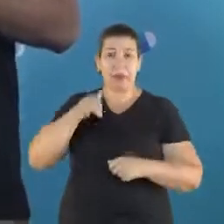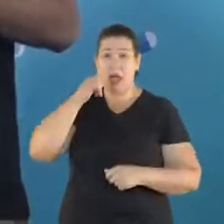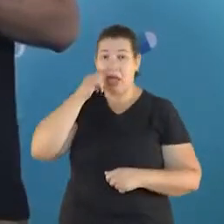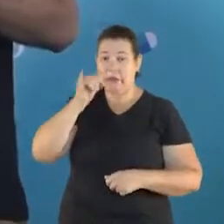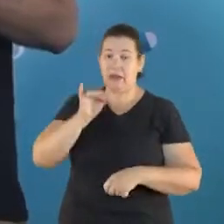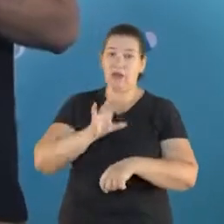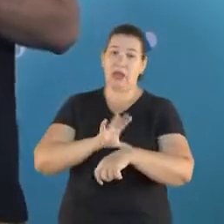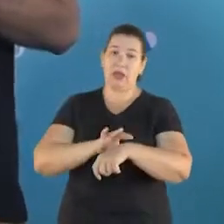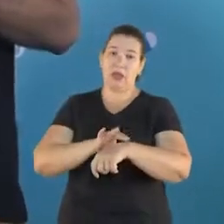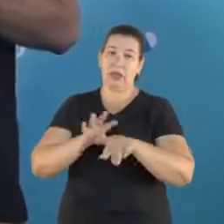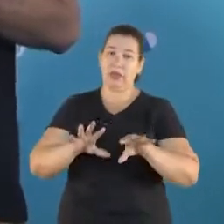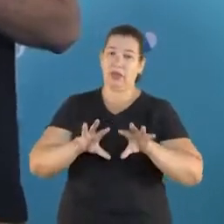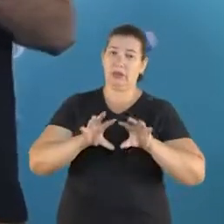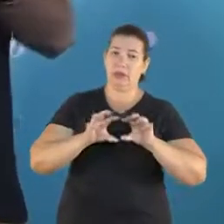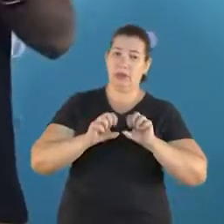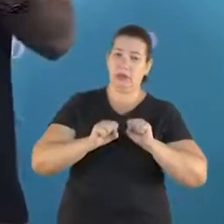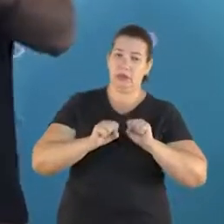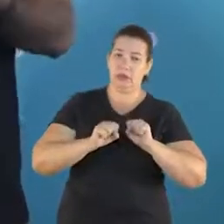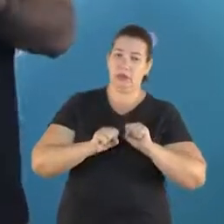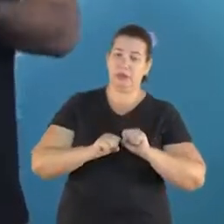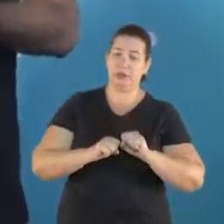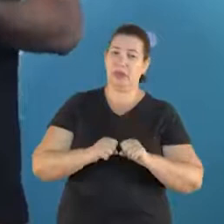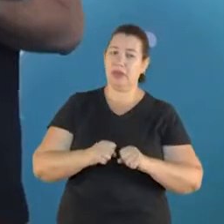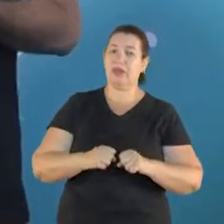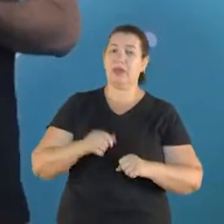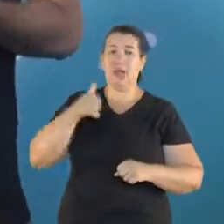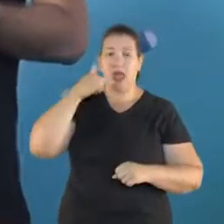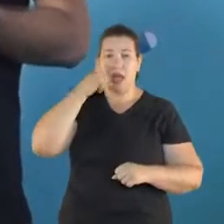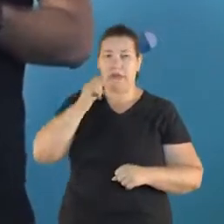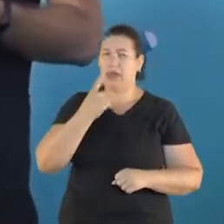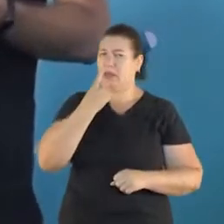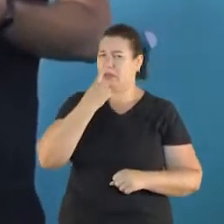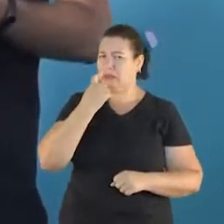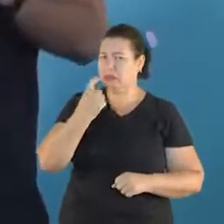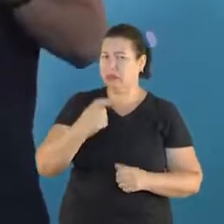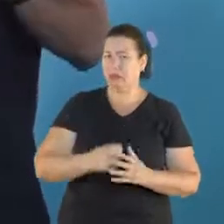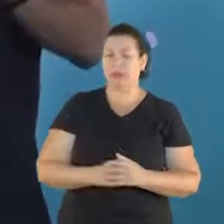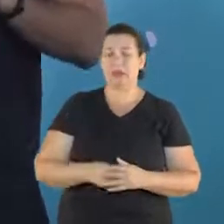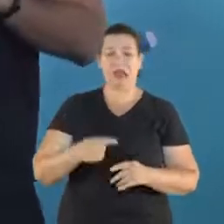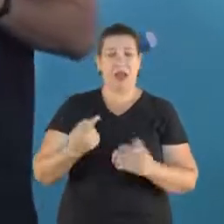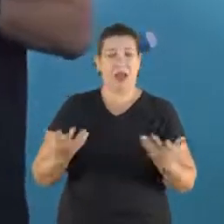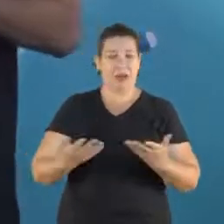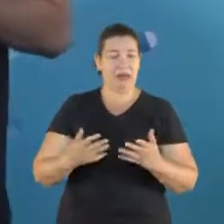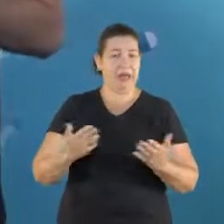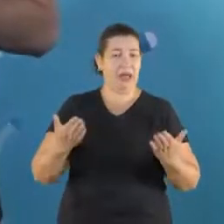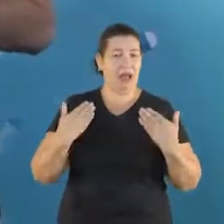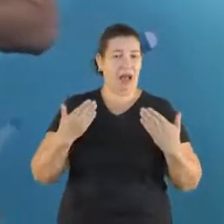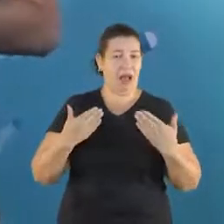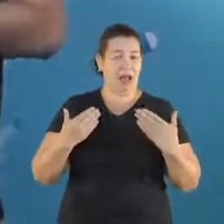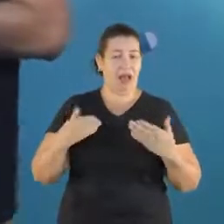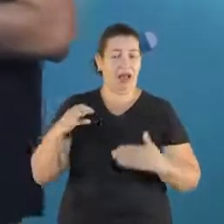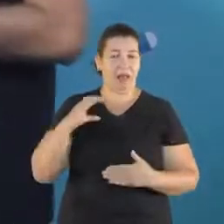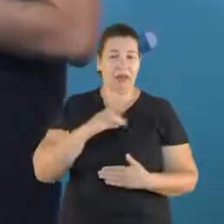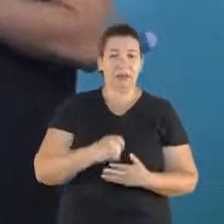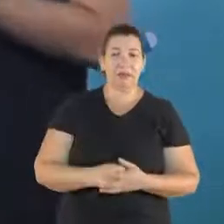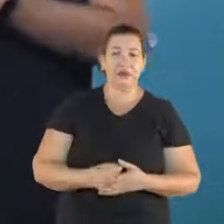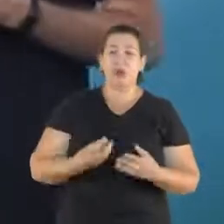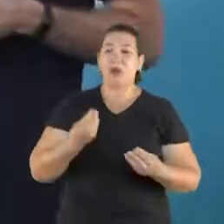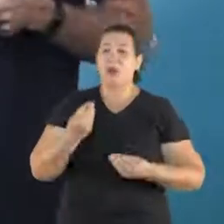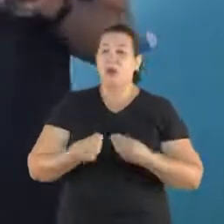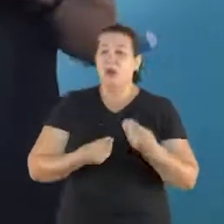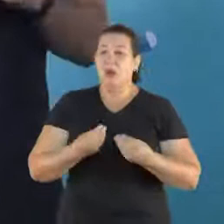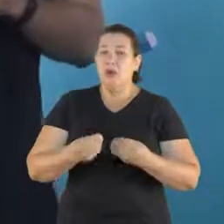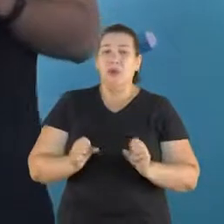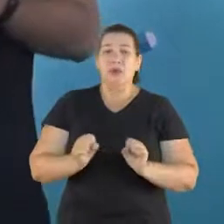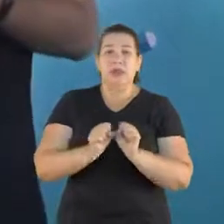de muitas doenças. Ainda mais no calor dos últimos dias, não é? Vamos pensar então, agora, na estrutura e no funcionamento